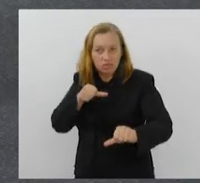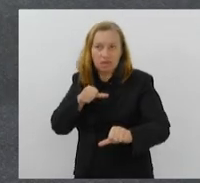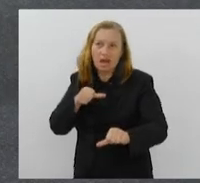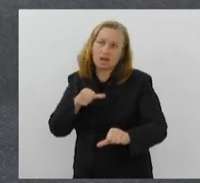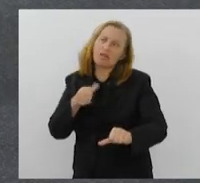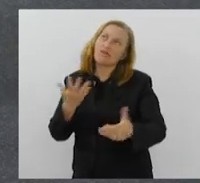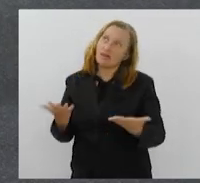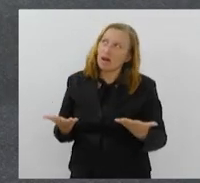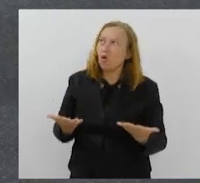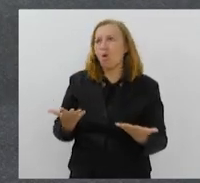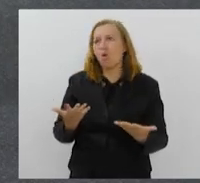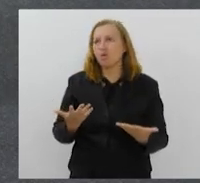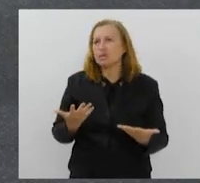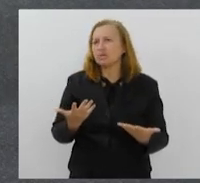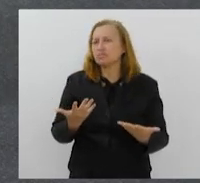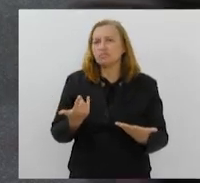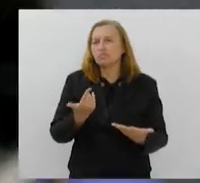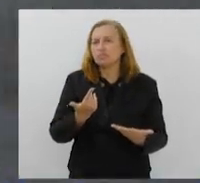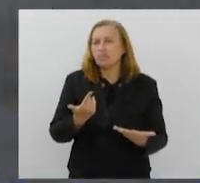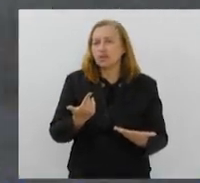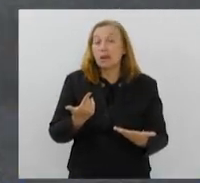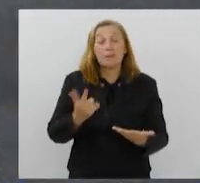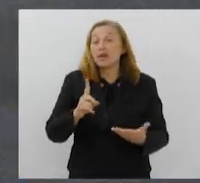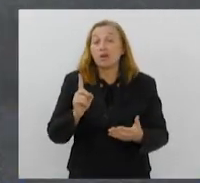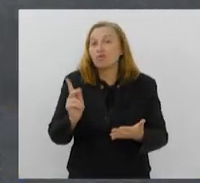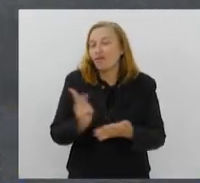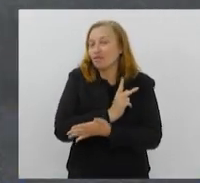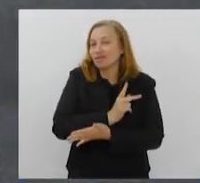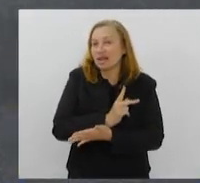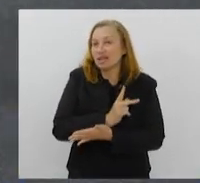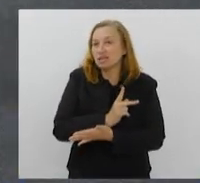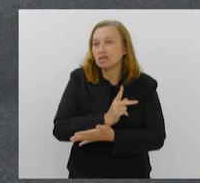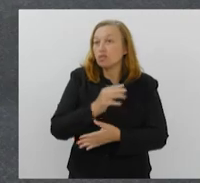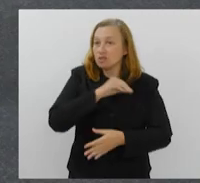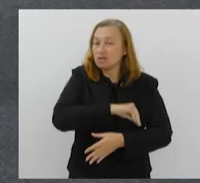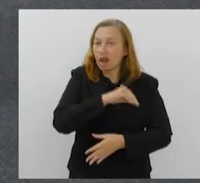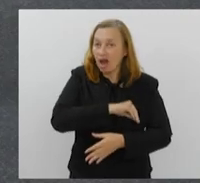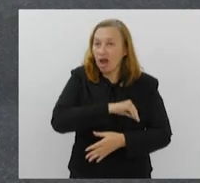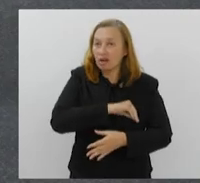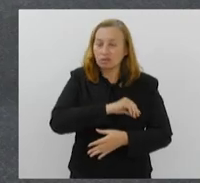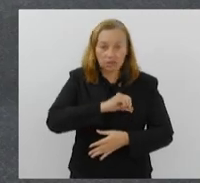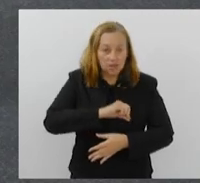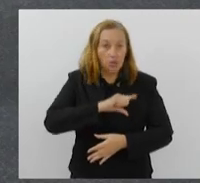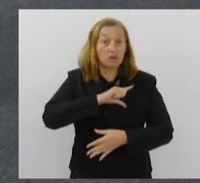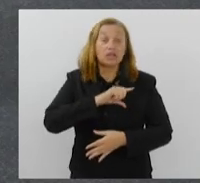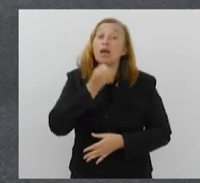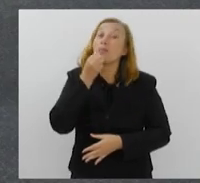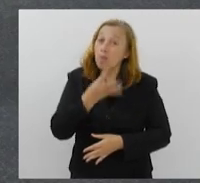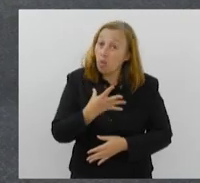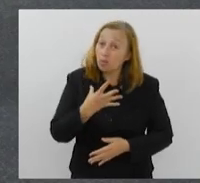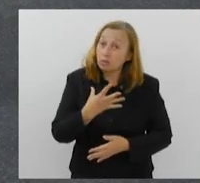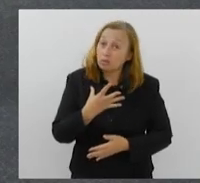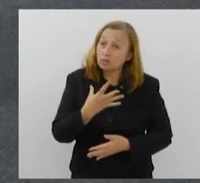dizer, olha, ninguém aumenta. Não é o que acontece. Os salários têm aumentado, que é uma boa notícia. Depois de muito